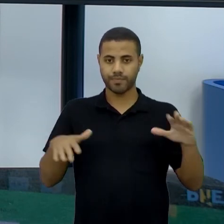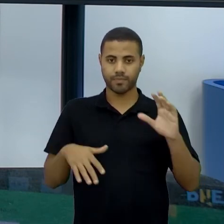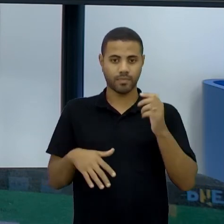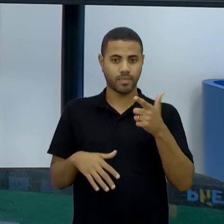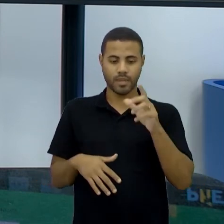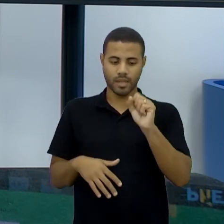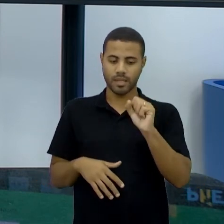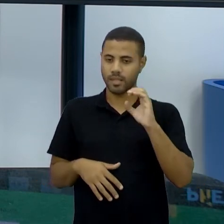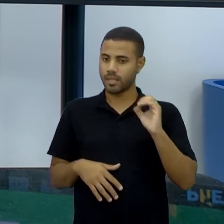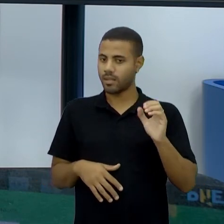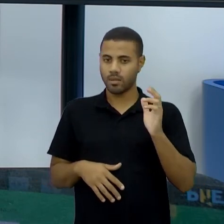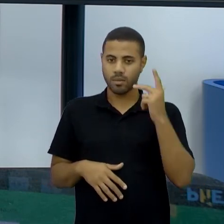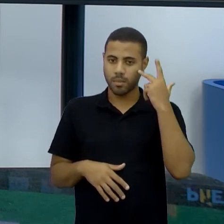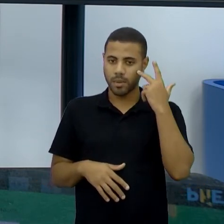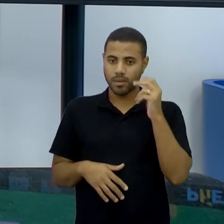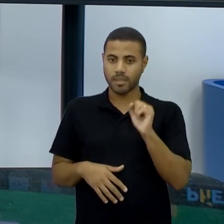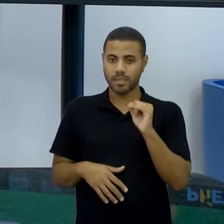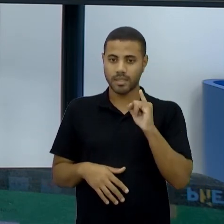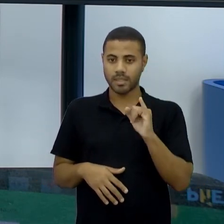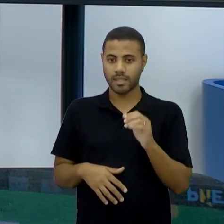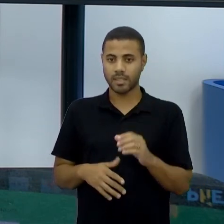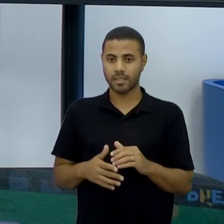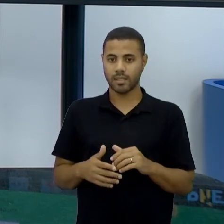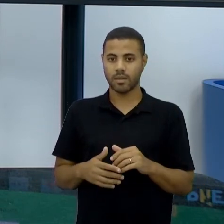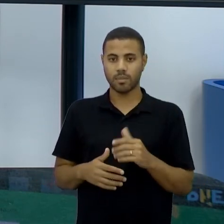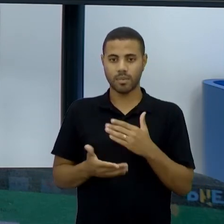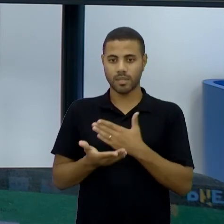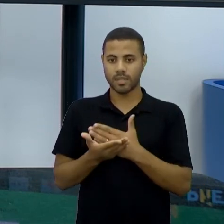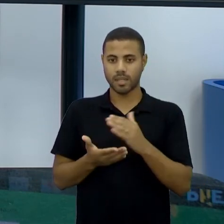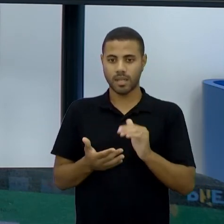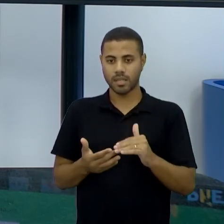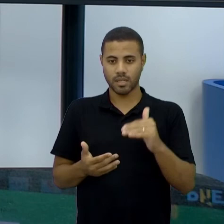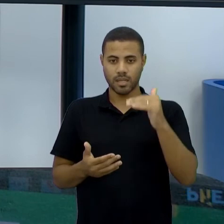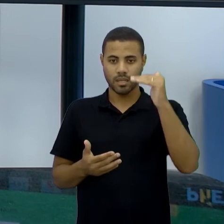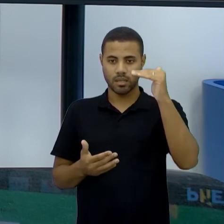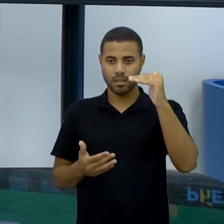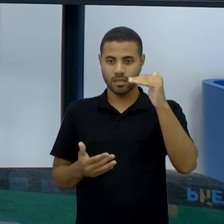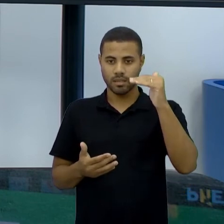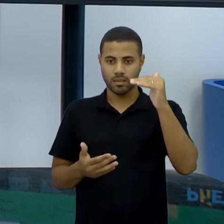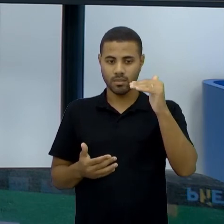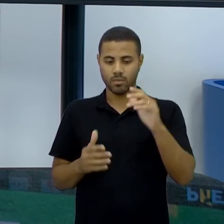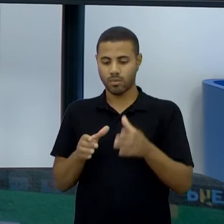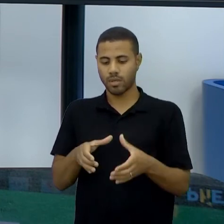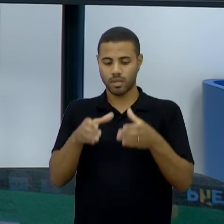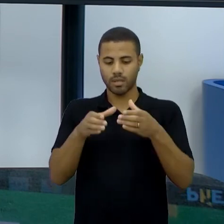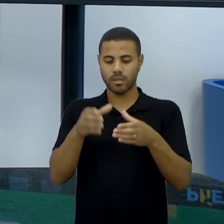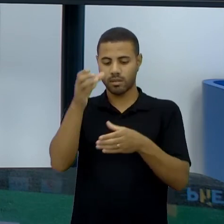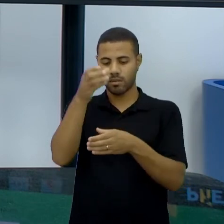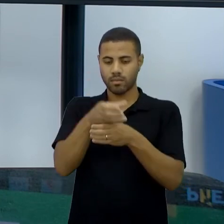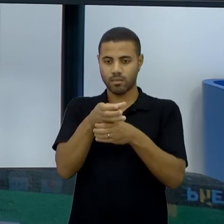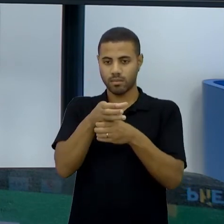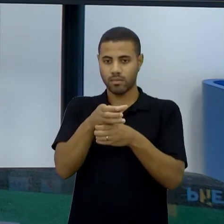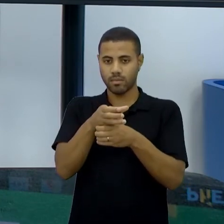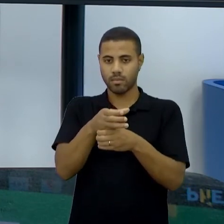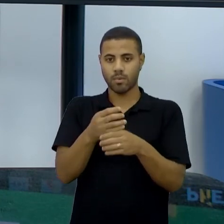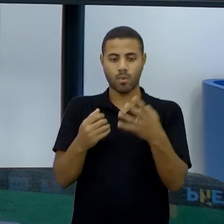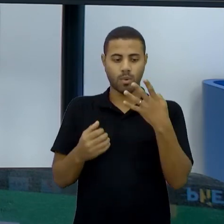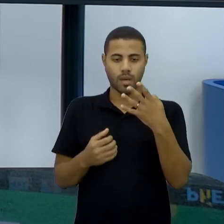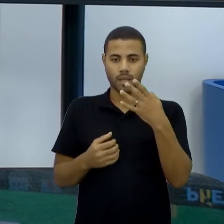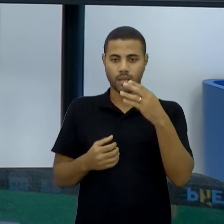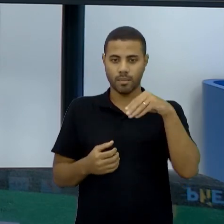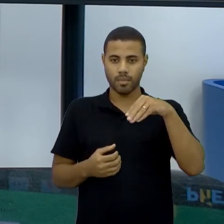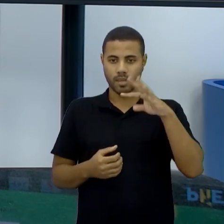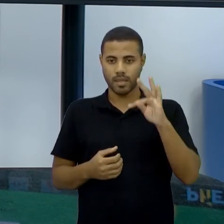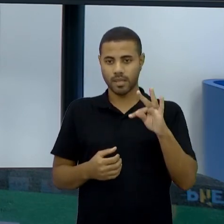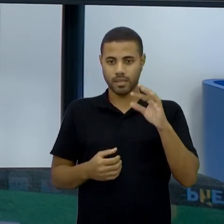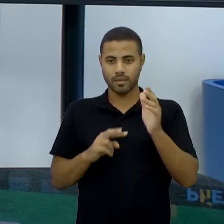nossa fórmula. Mas se este canhão não começar no chão, começar, por exemplo, o lançamento em 4 metros, esse é o